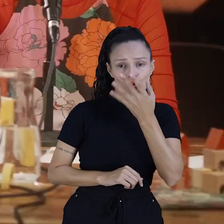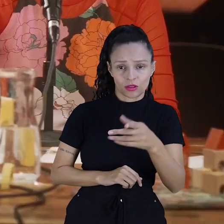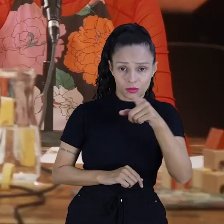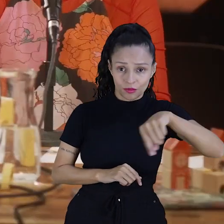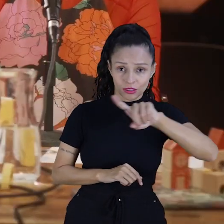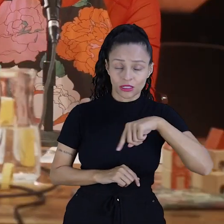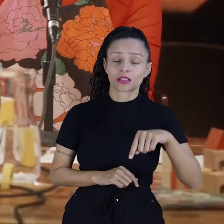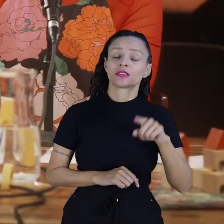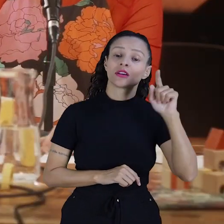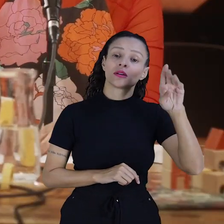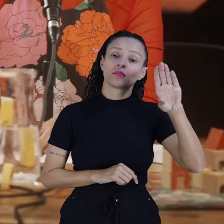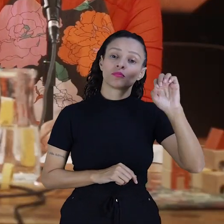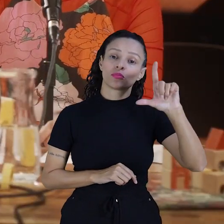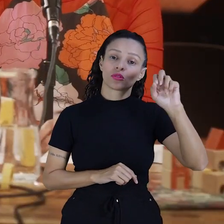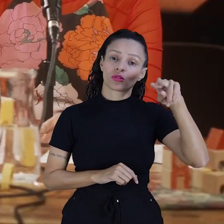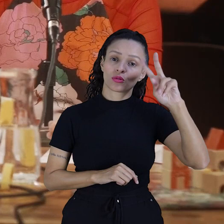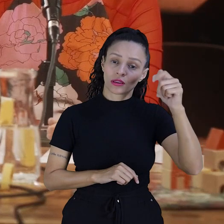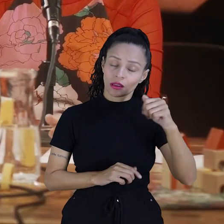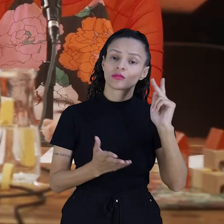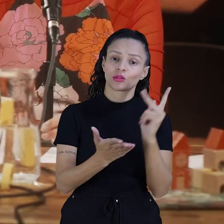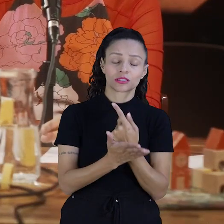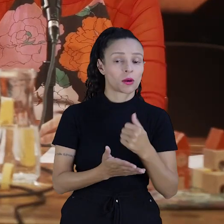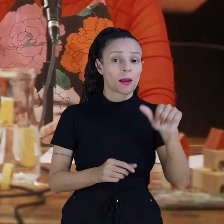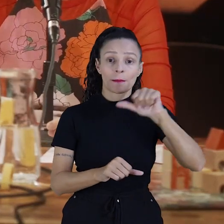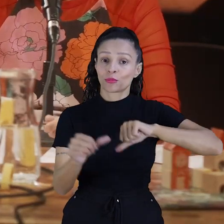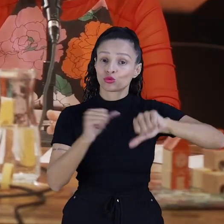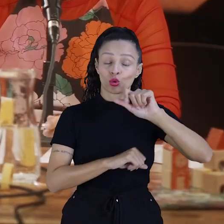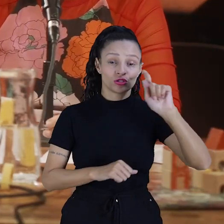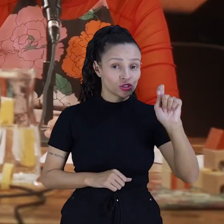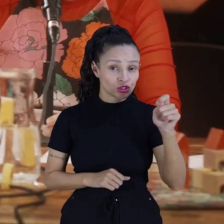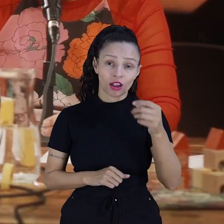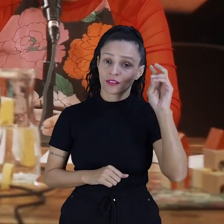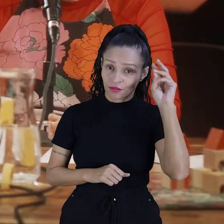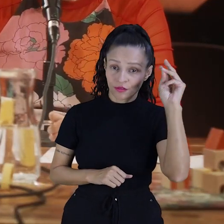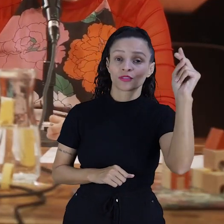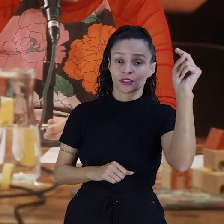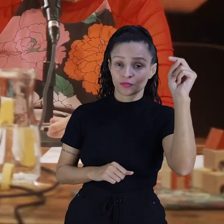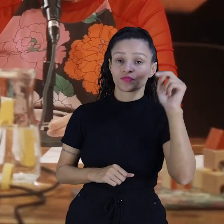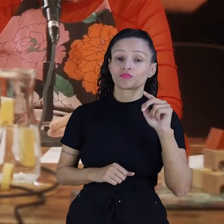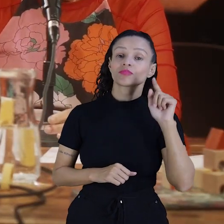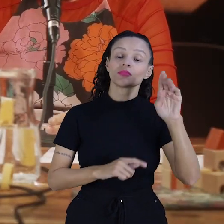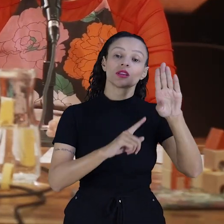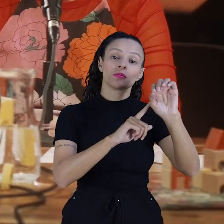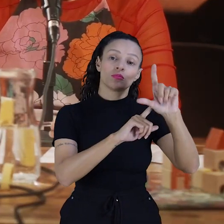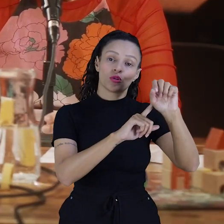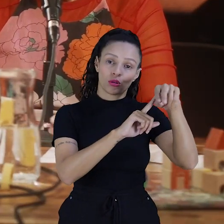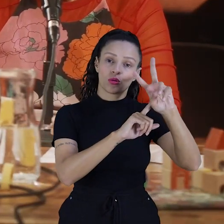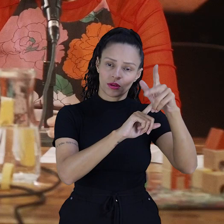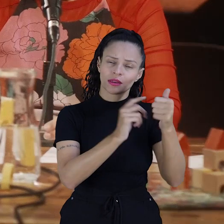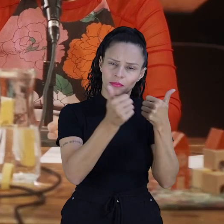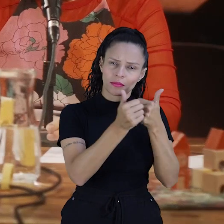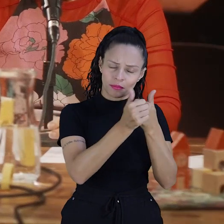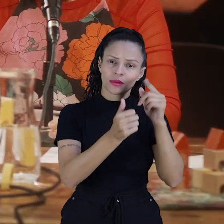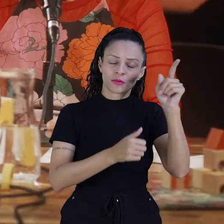vocês. Em Bolonha, no ateliê Remida, que mudou, que fez que virou a chave. Reggio Emília, é isso? Reggio Emília. Bolonha não é em Reggio, mas é